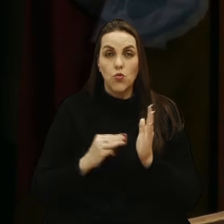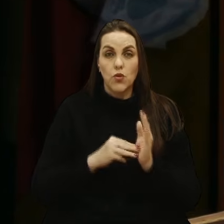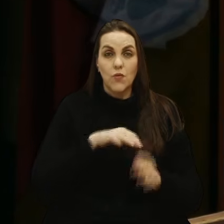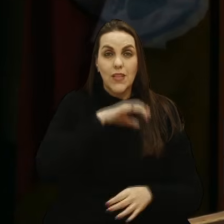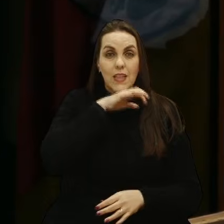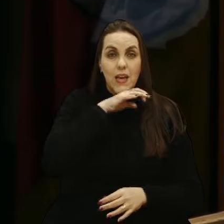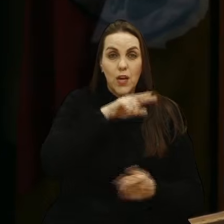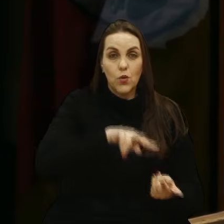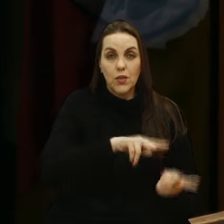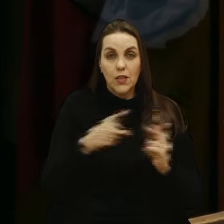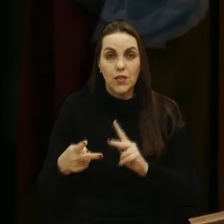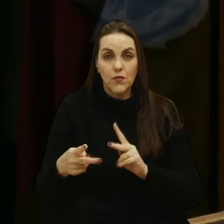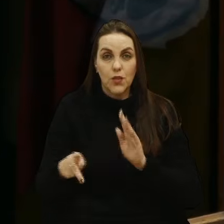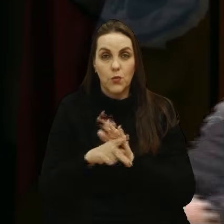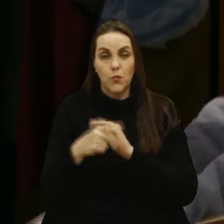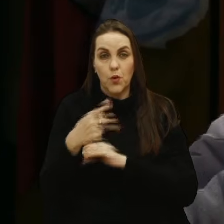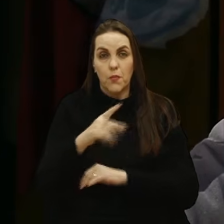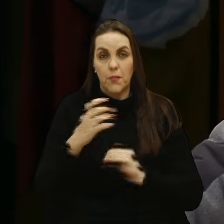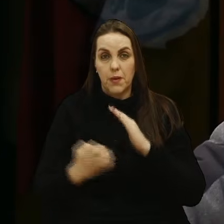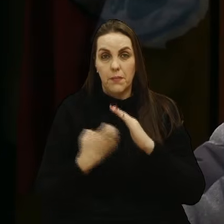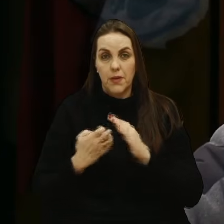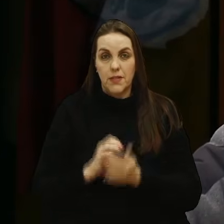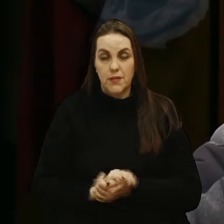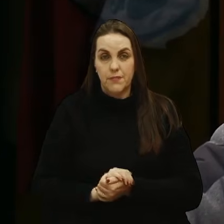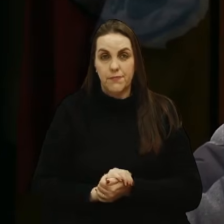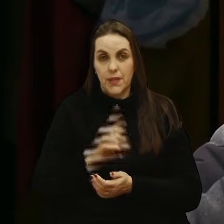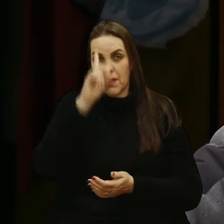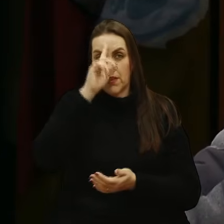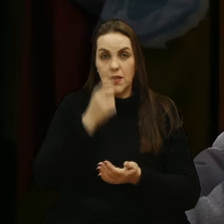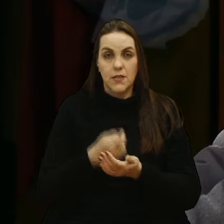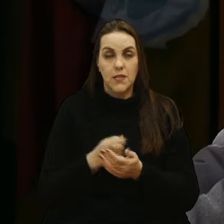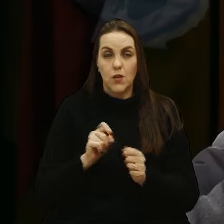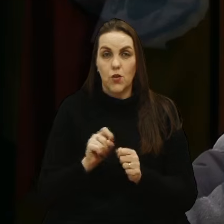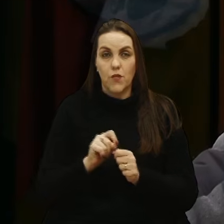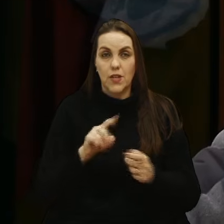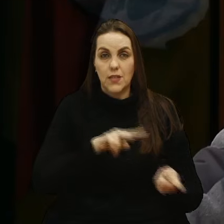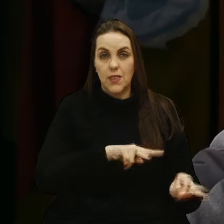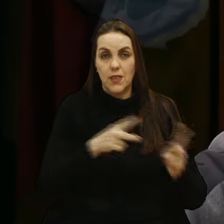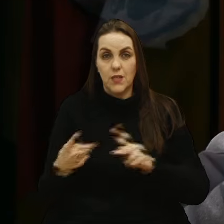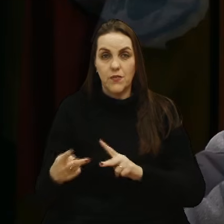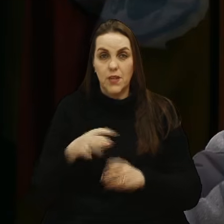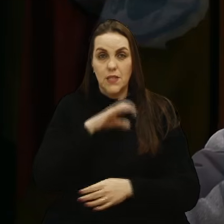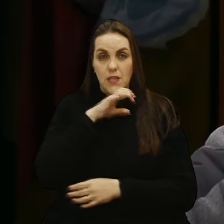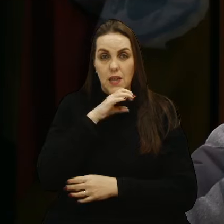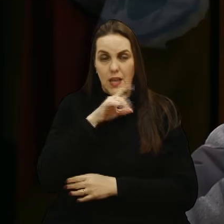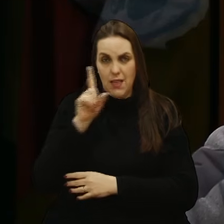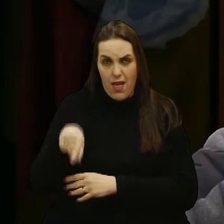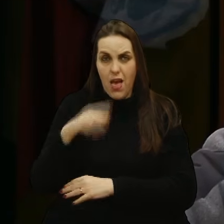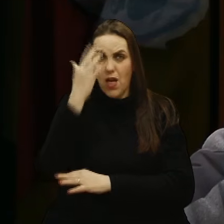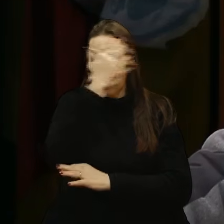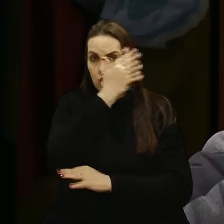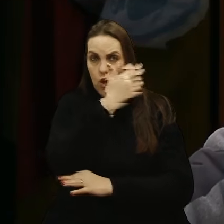empresa? A decisão de não realizar a transferência do terreno partiu do prefeito Adilódio Domênico?